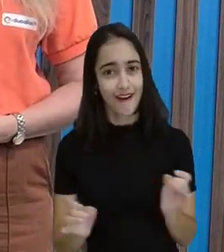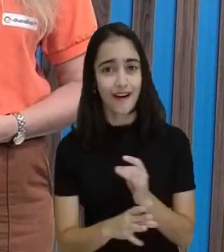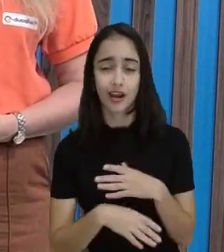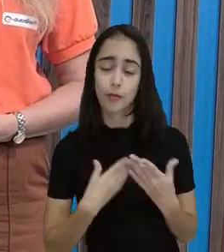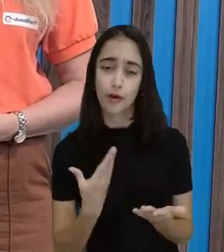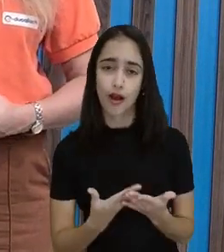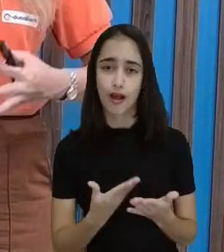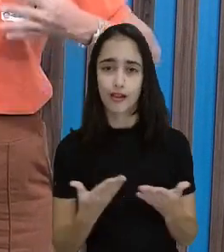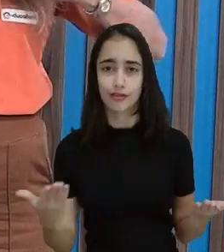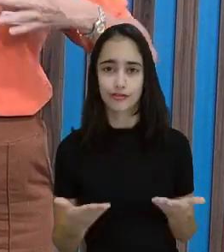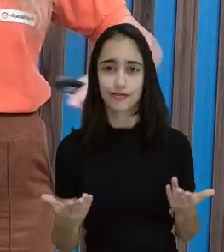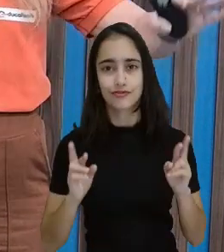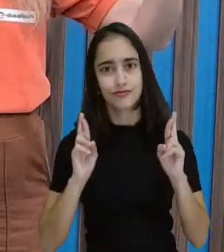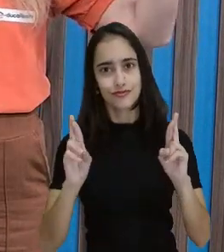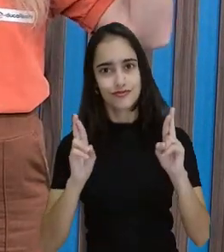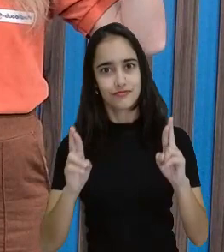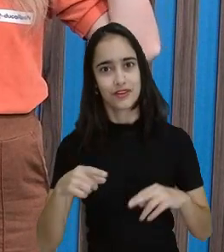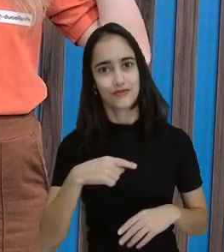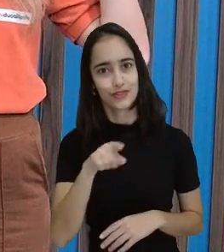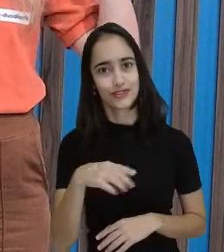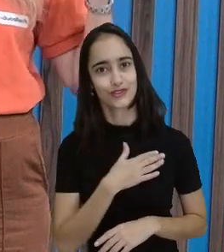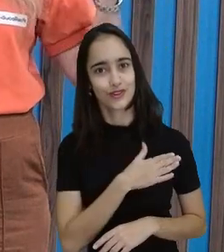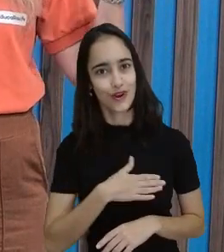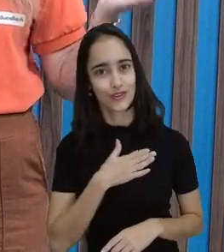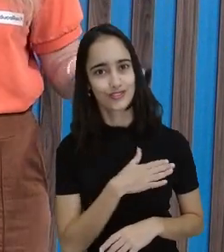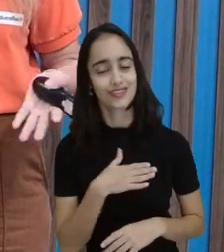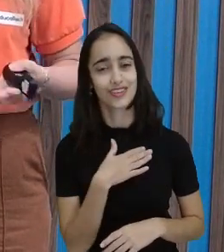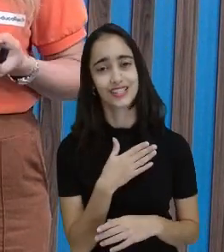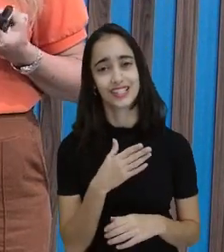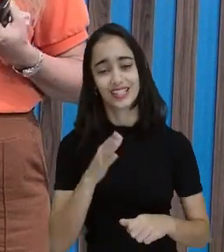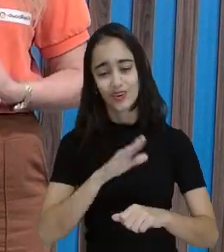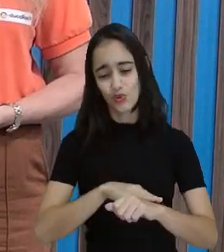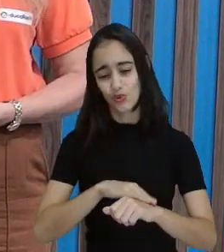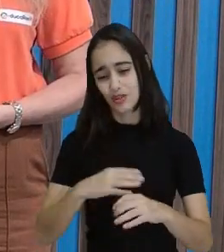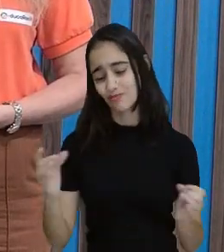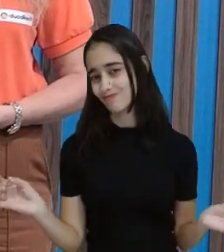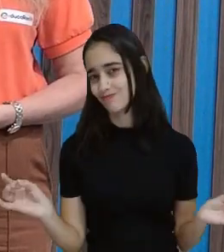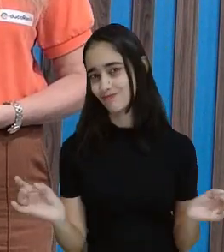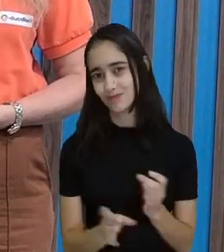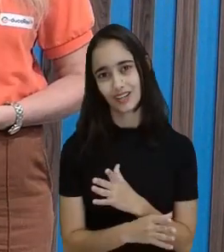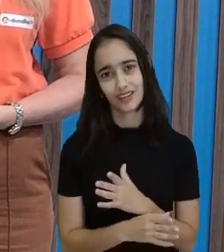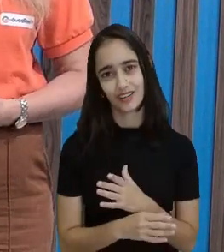tenham gostado muito. Ainda tinha muita coisa para a gente falar, mas infelizmente o